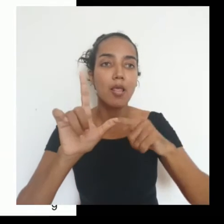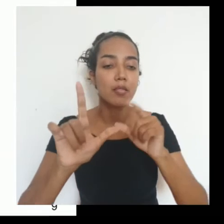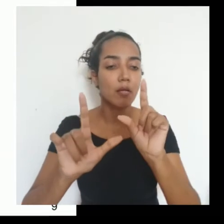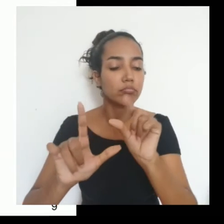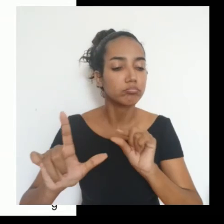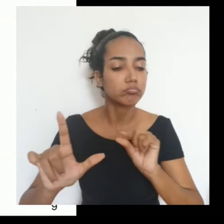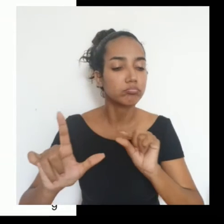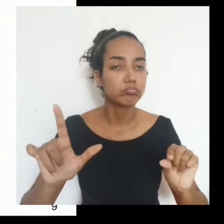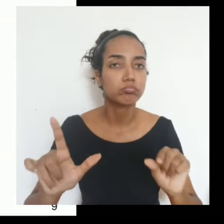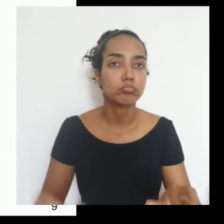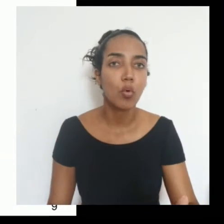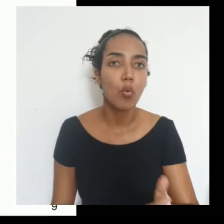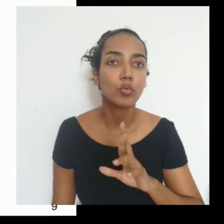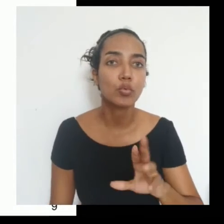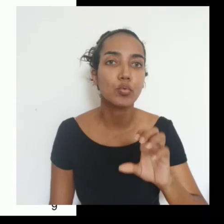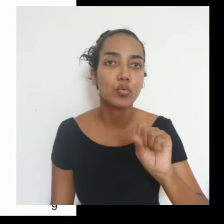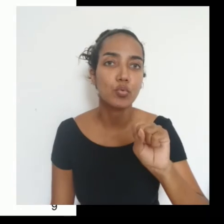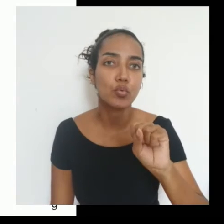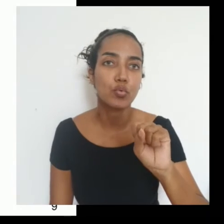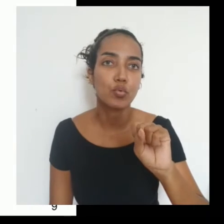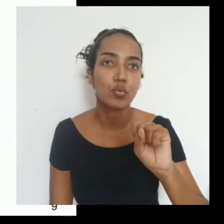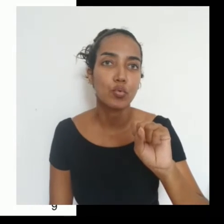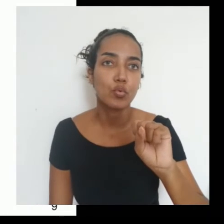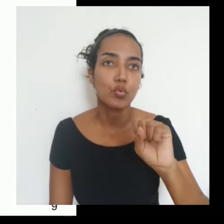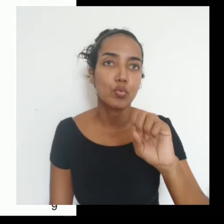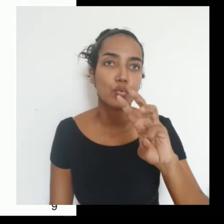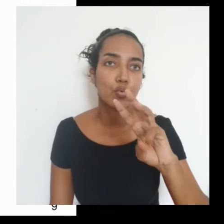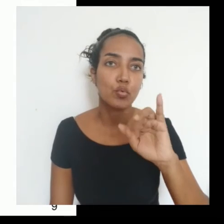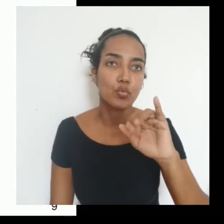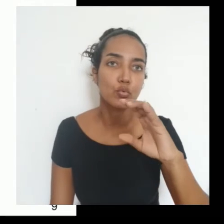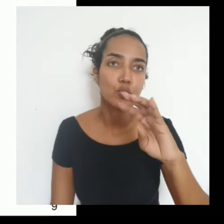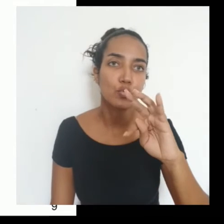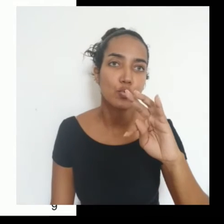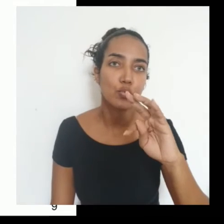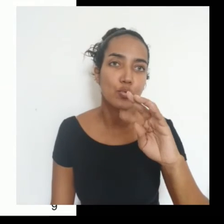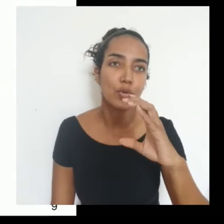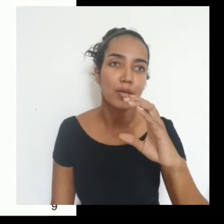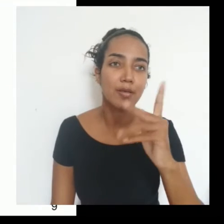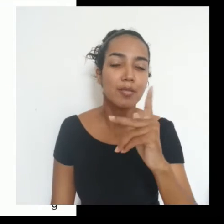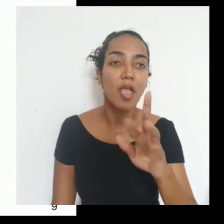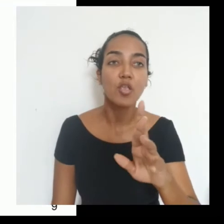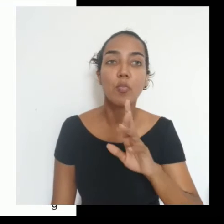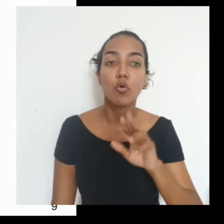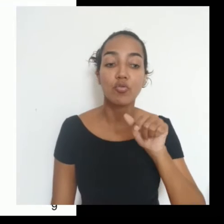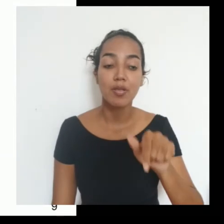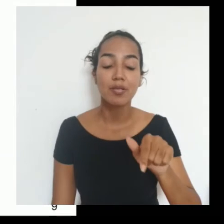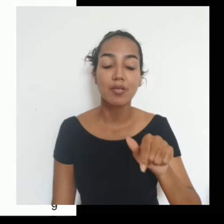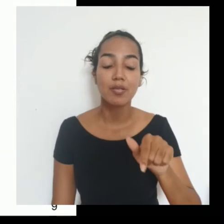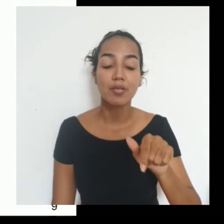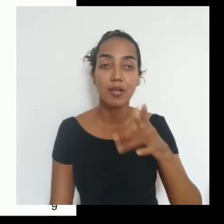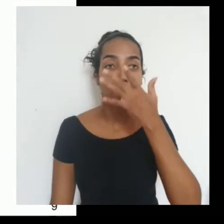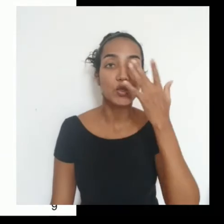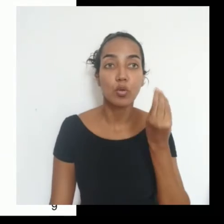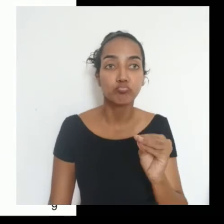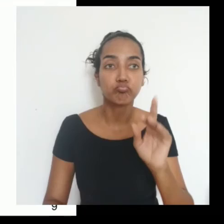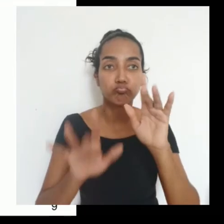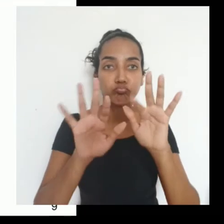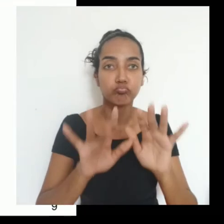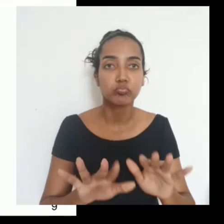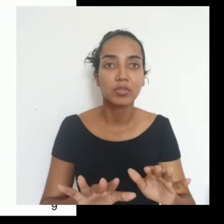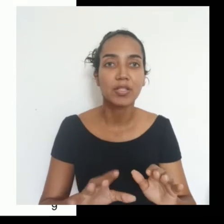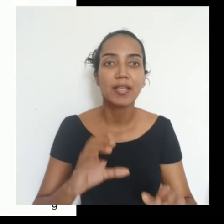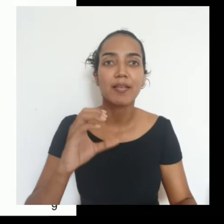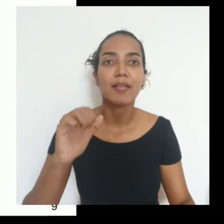retorno. Switch resposta. Eu pego essa resposta que o cara acabou de digitar. Case, S minúsculo,